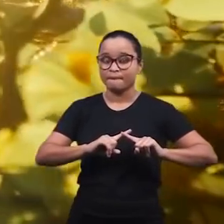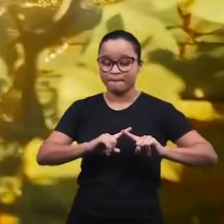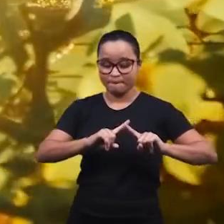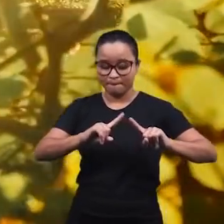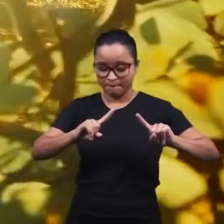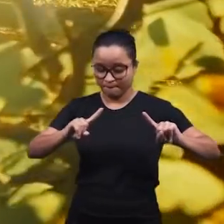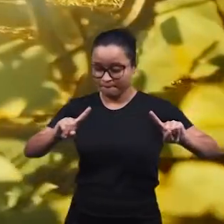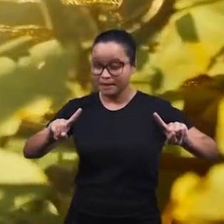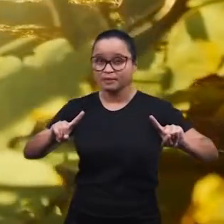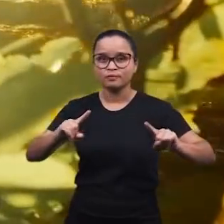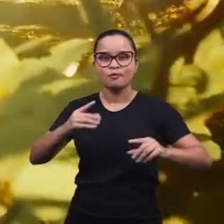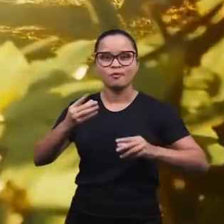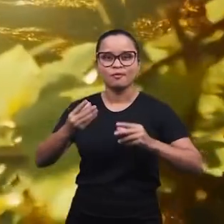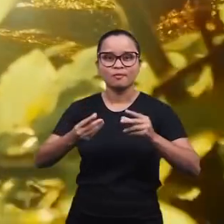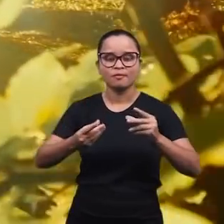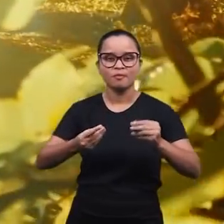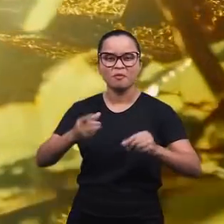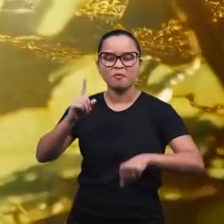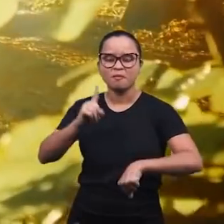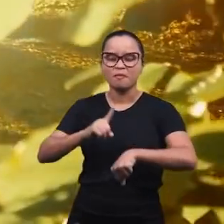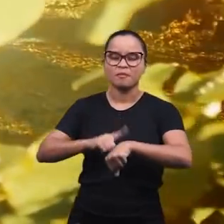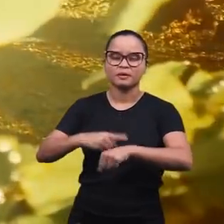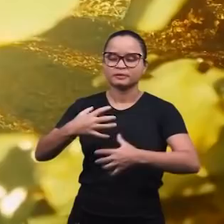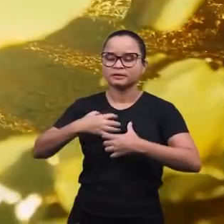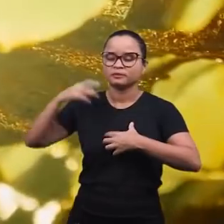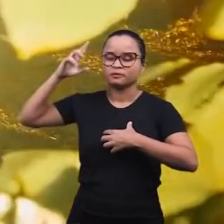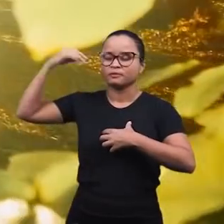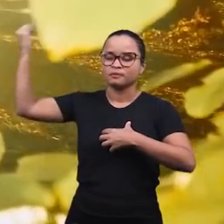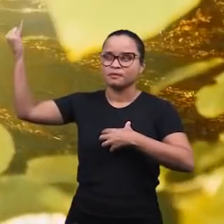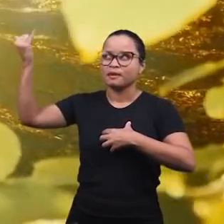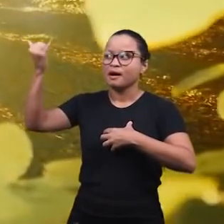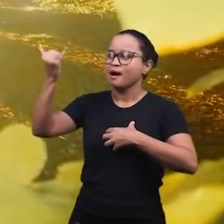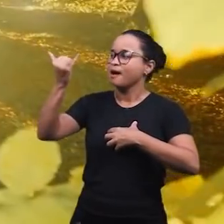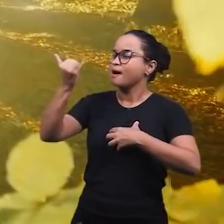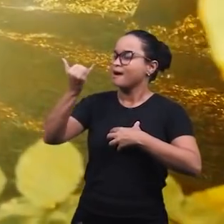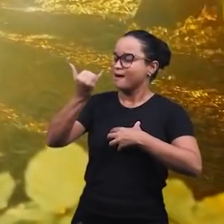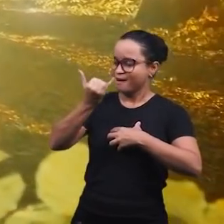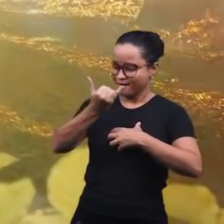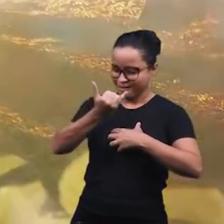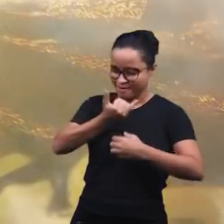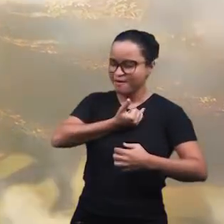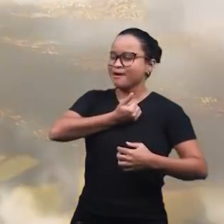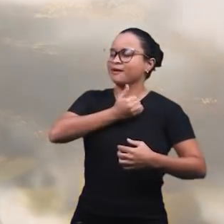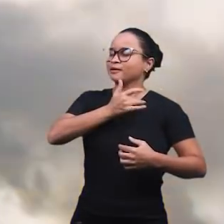Só uma voz me consola,